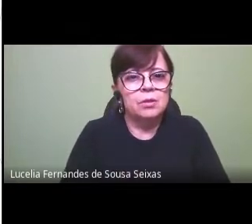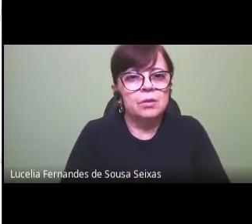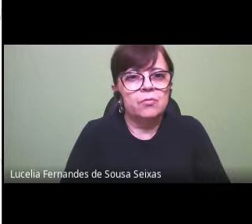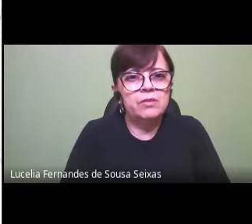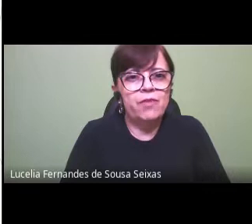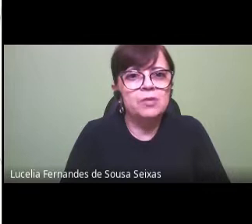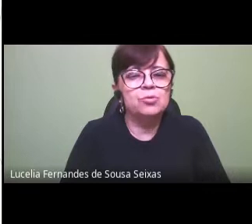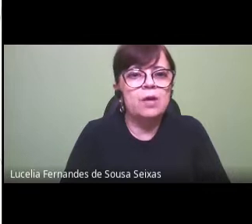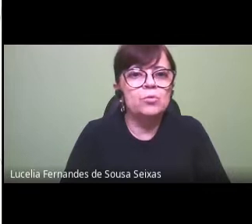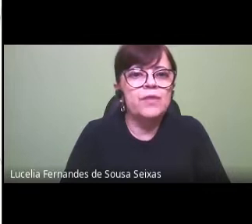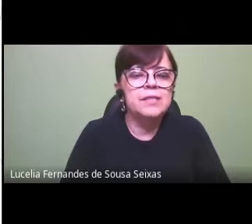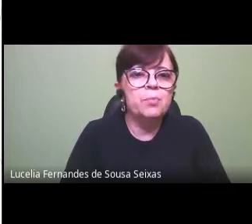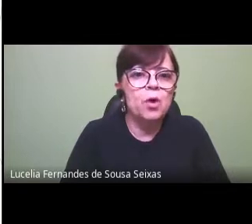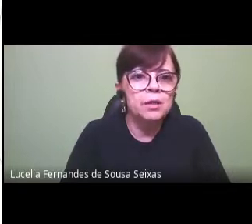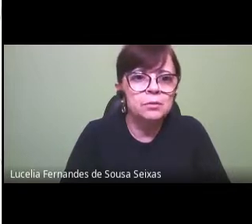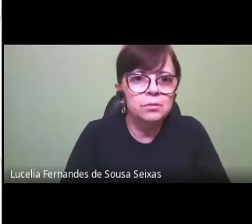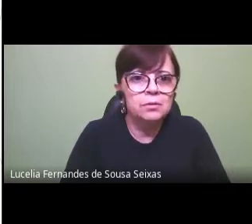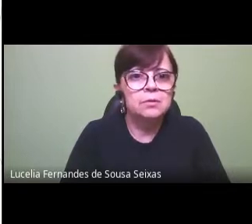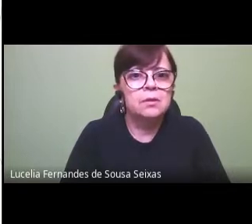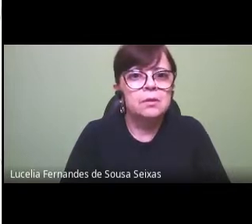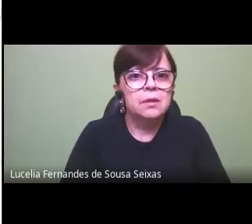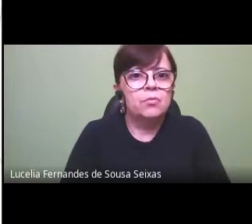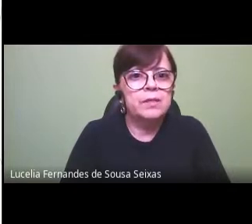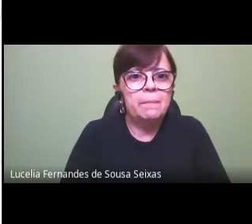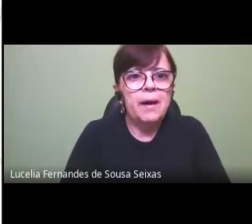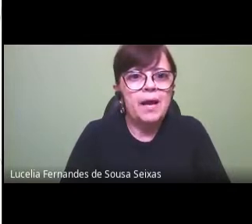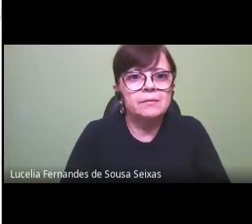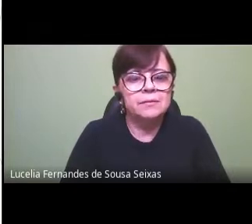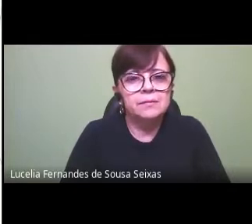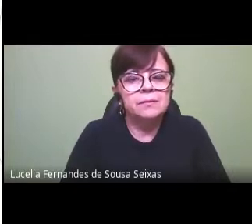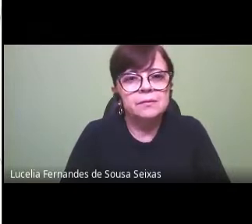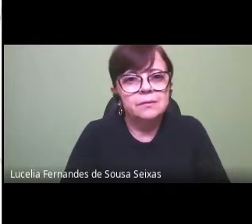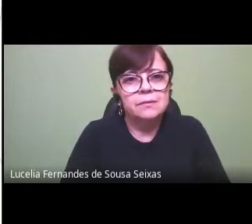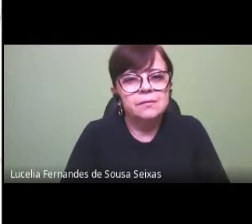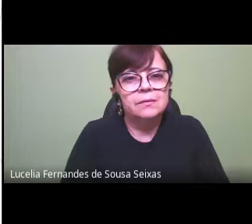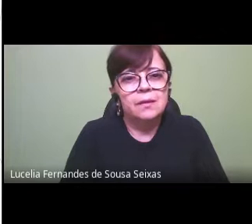onde? Você vai ajudar como se estivesse empurrando. Você está parado.